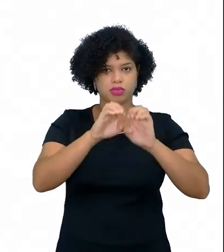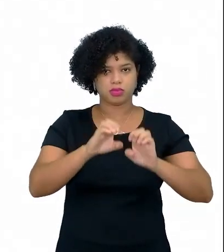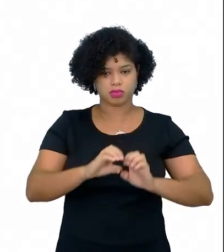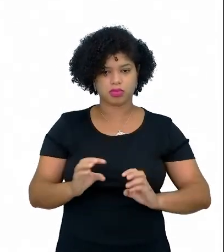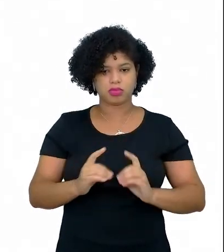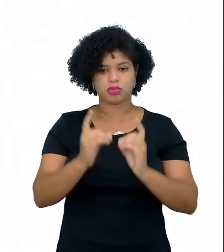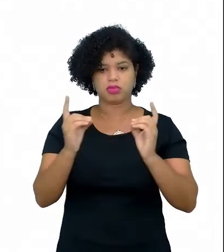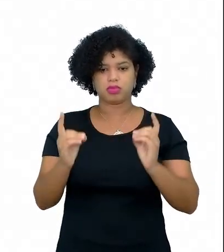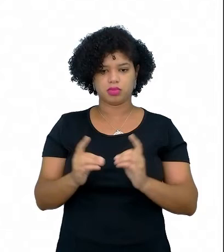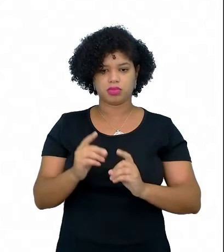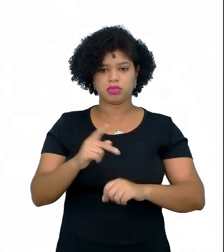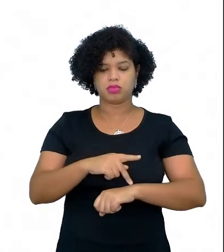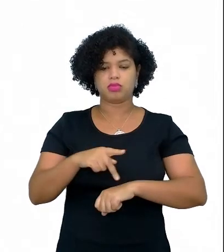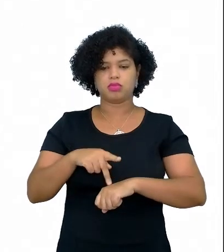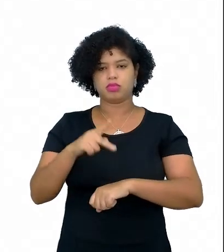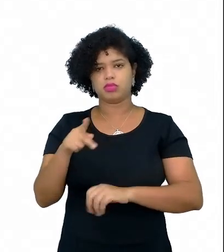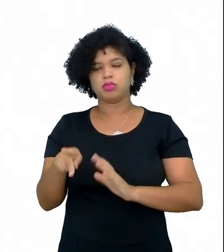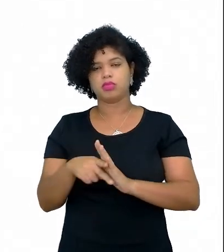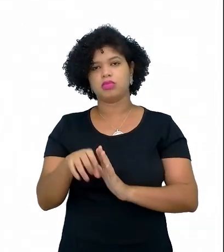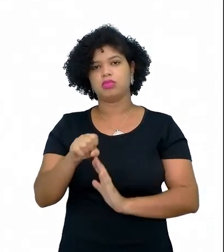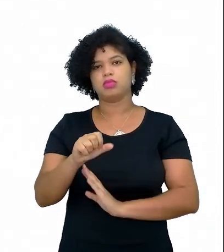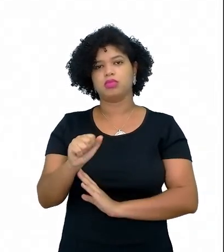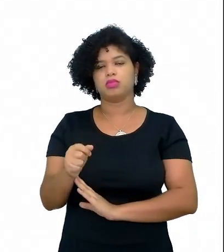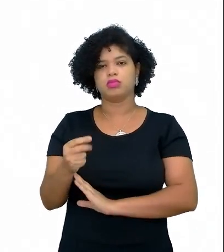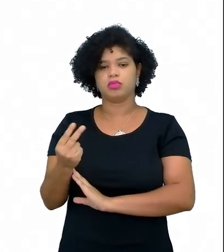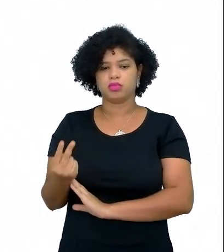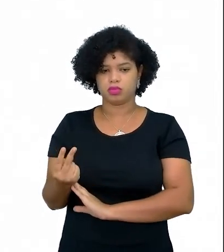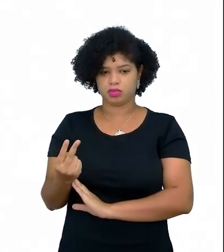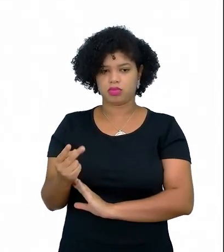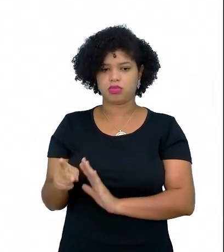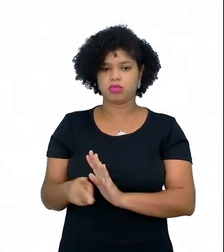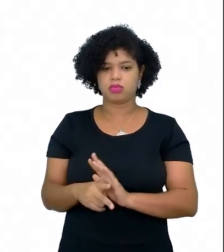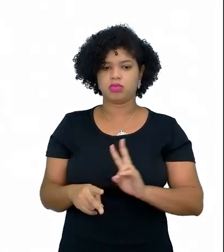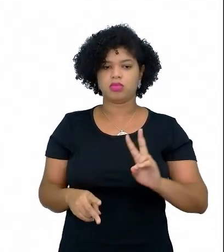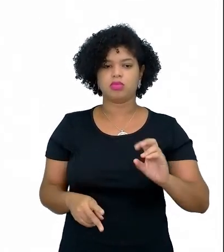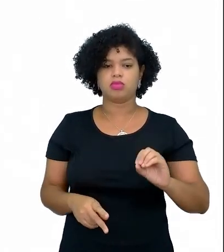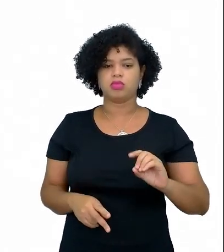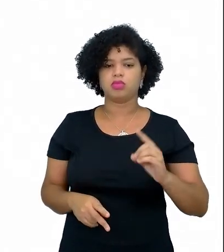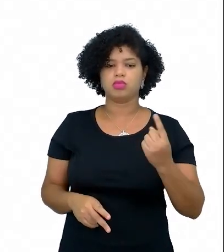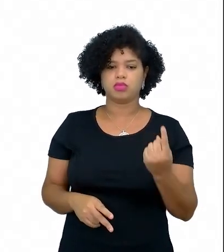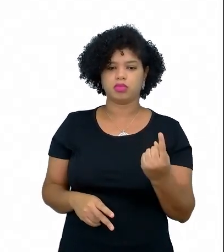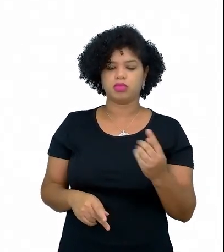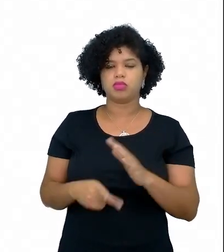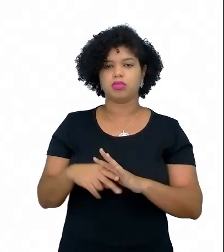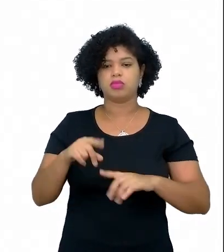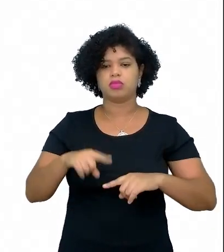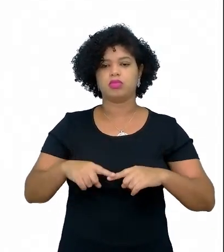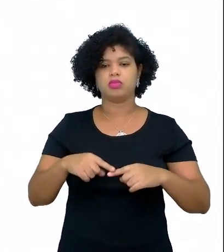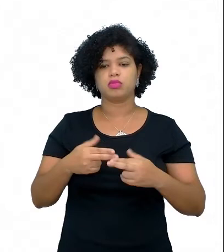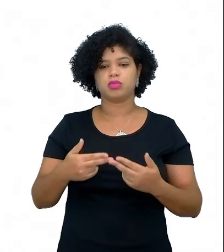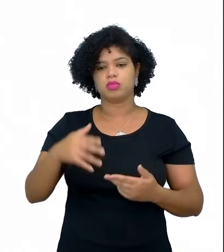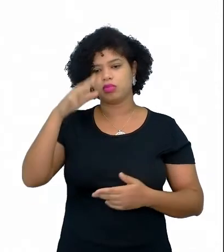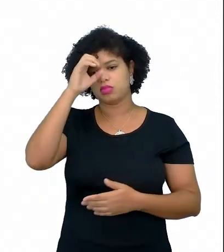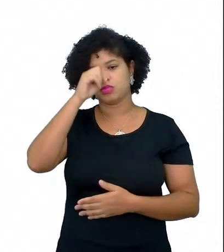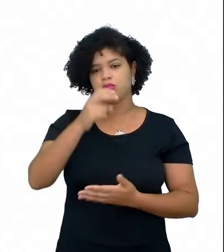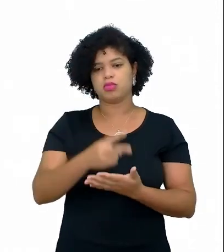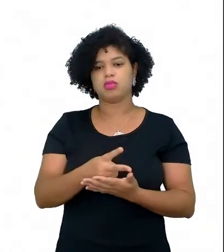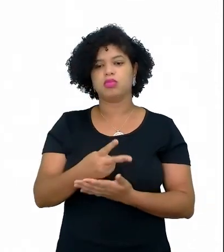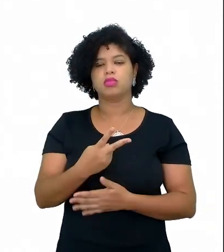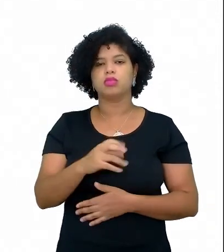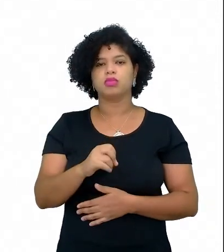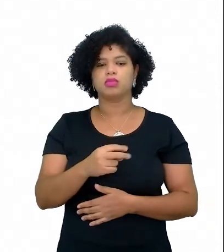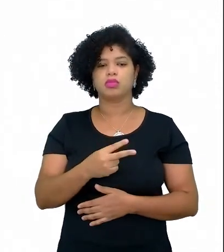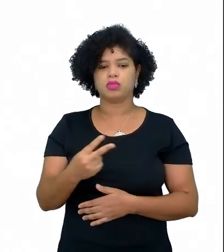didática pedagógica dessa situação de aprendizagem 2, volume 1 do material Aprender Sempre de 2022, evidenciando as atividades que